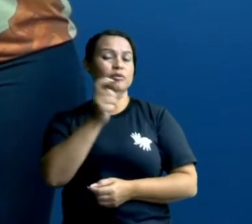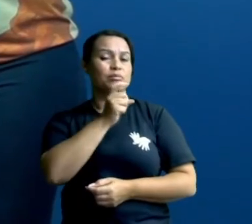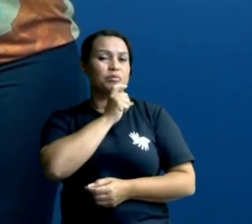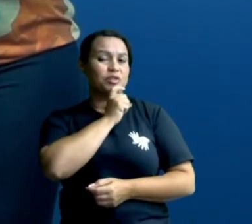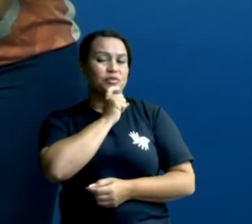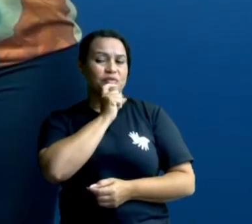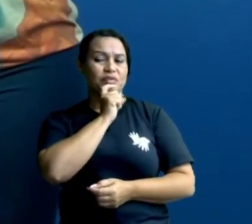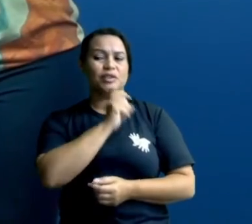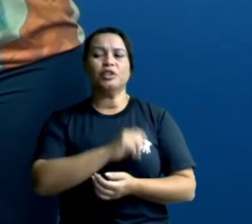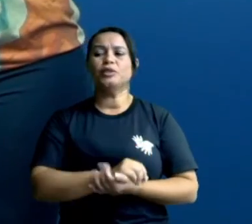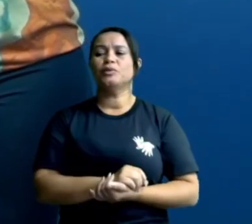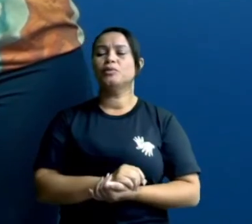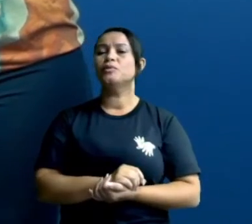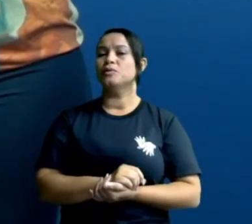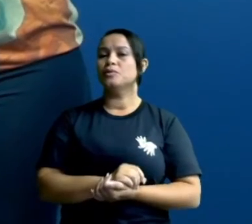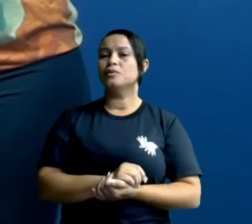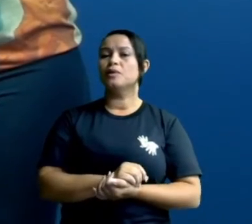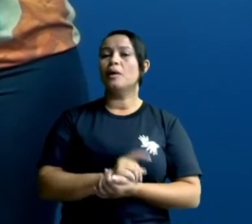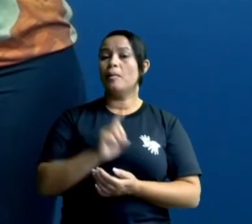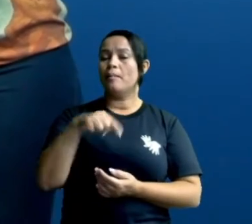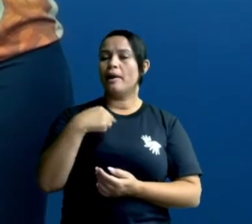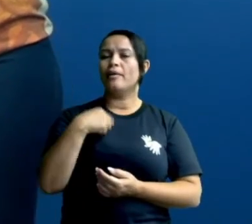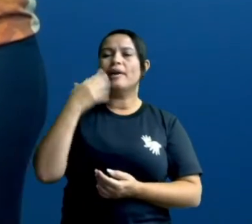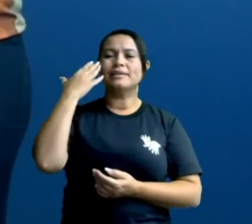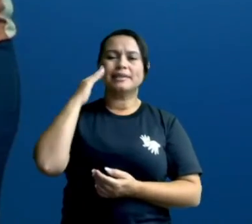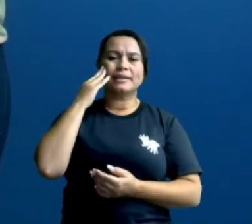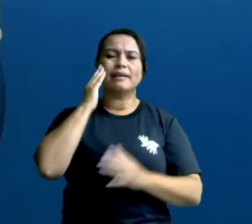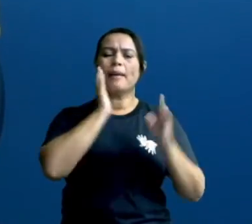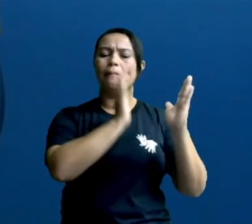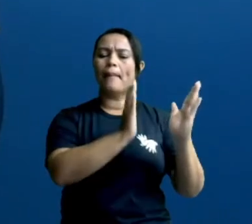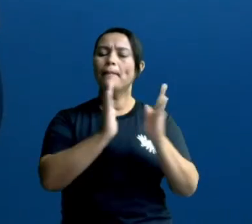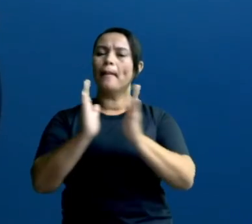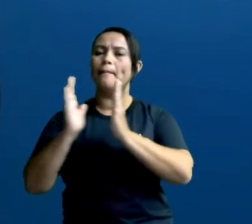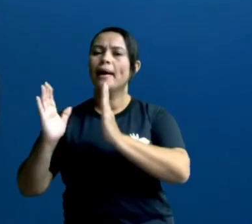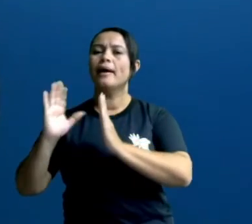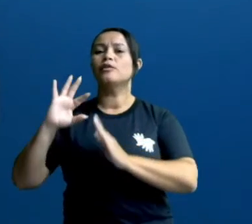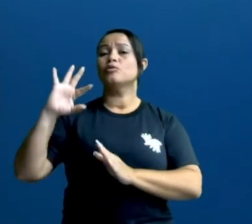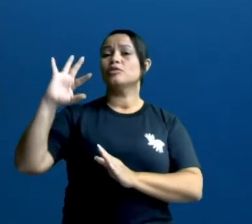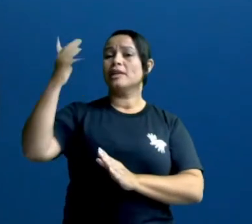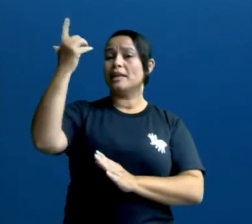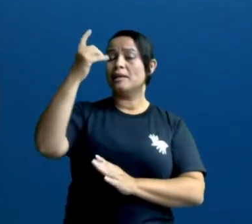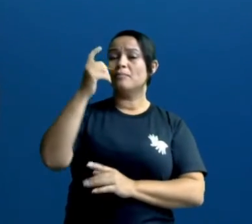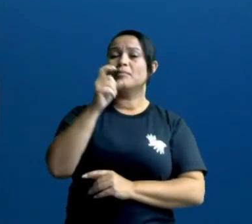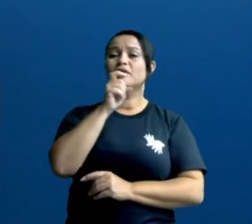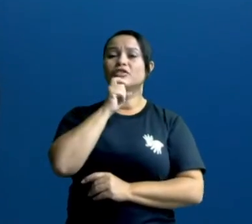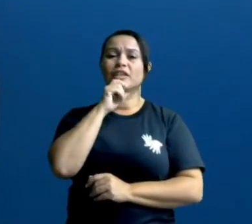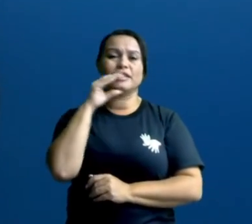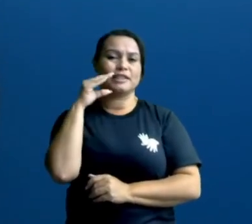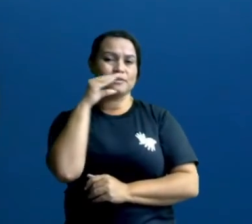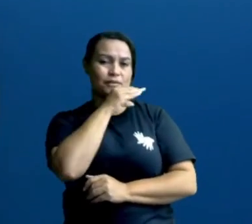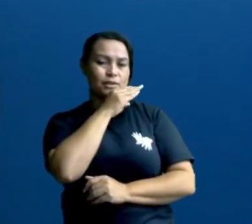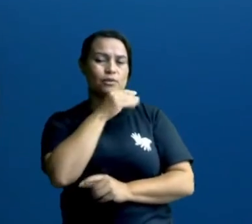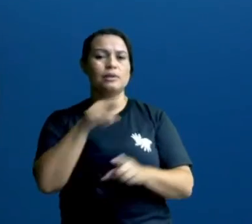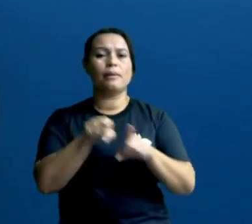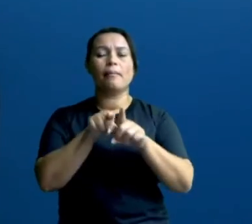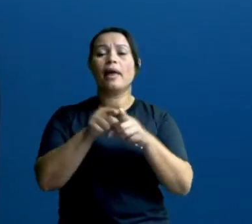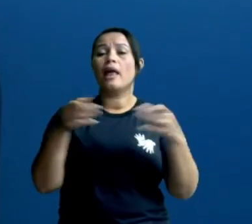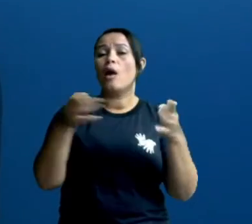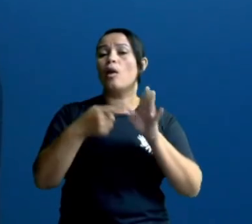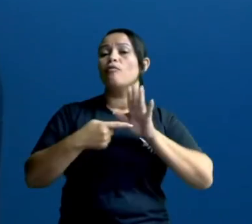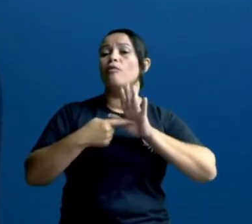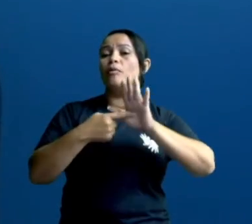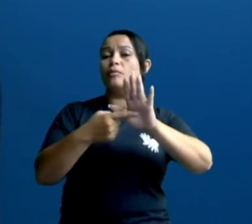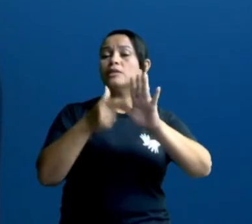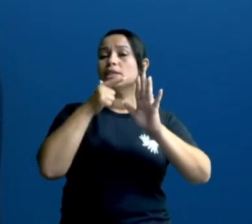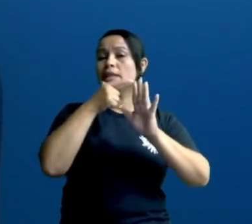climas mais frios né mas fica assim fazem bem essa divisão né dos climas quentes e dos climas frios é um trouxe para